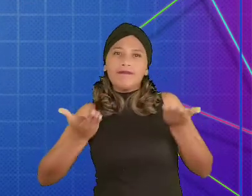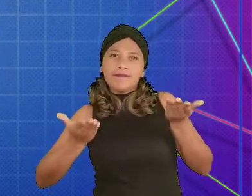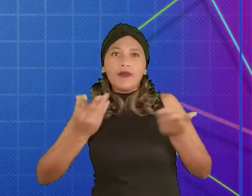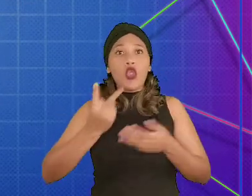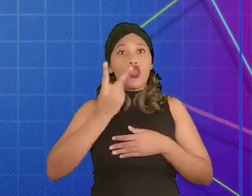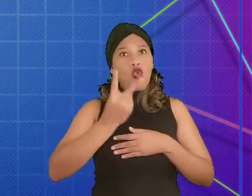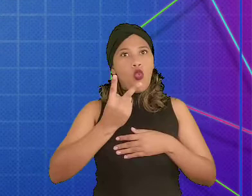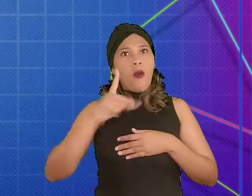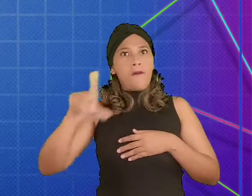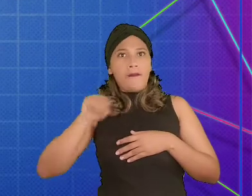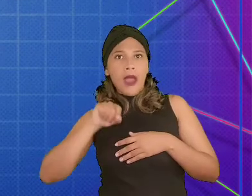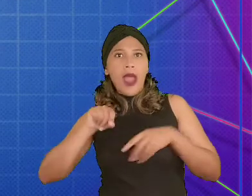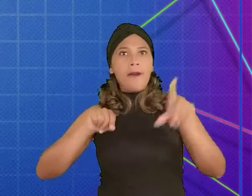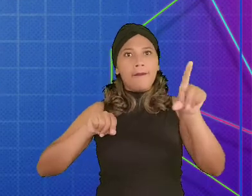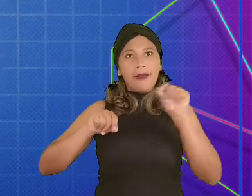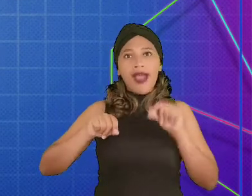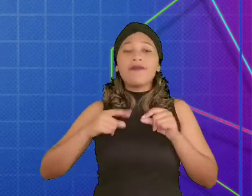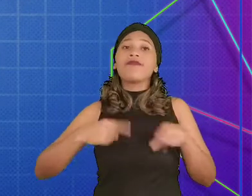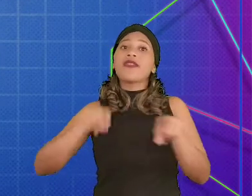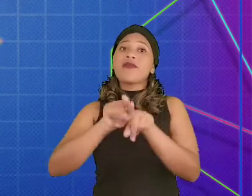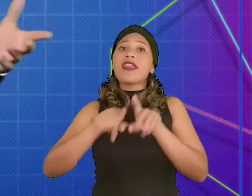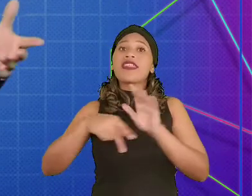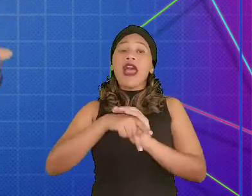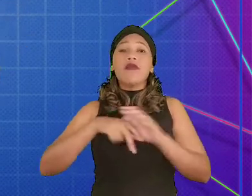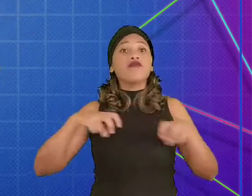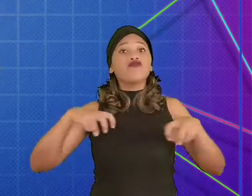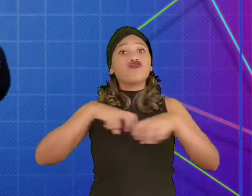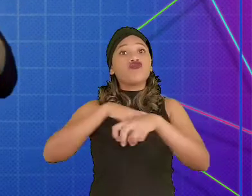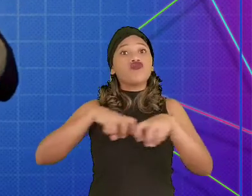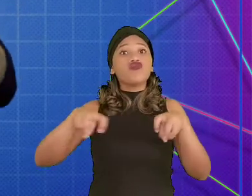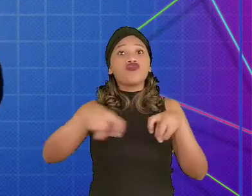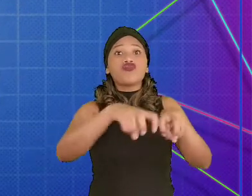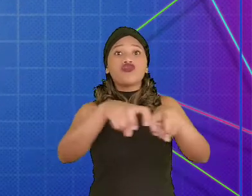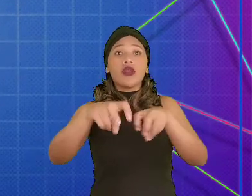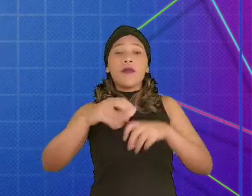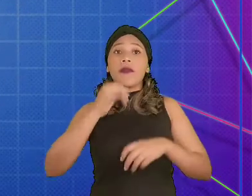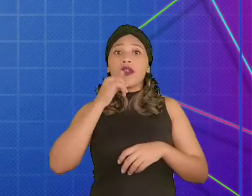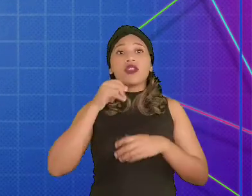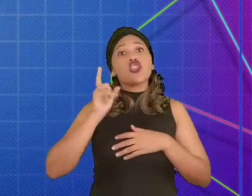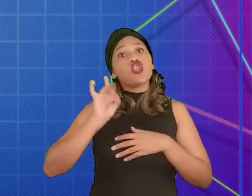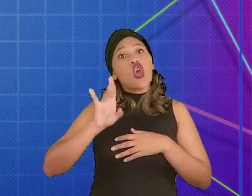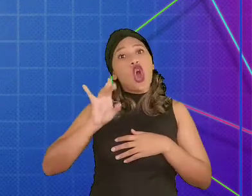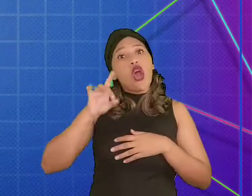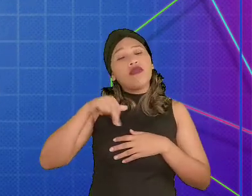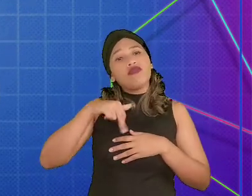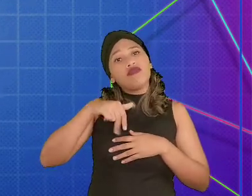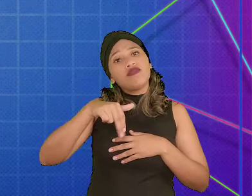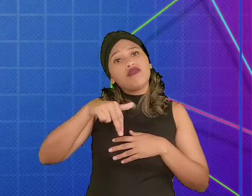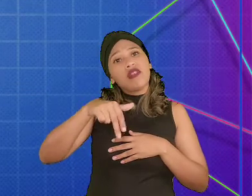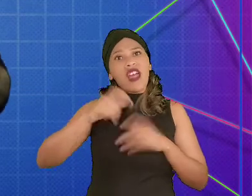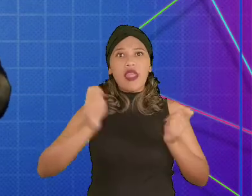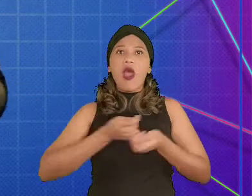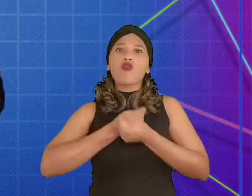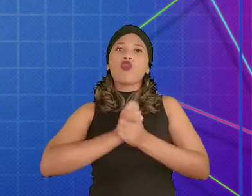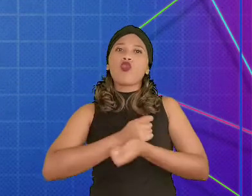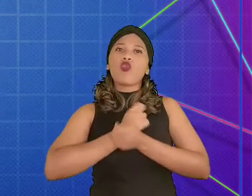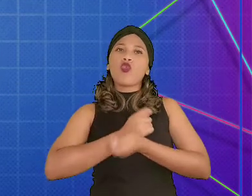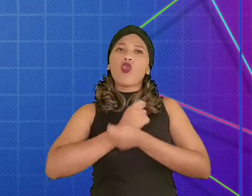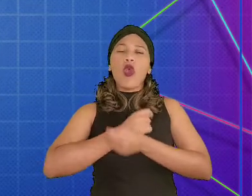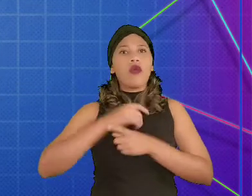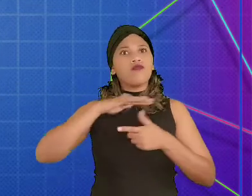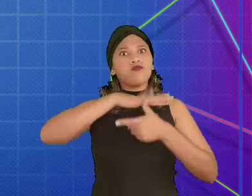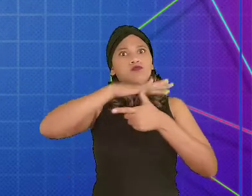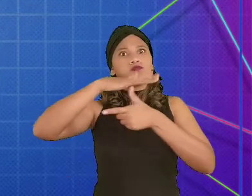duas opções. Você também pode dar ao jogador opções de veículos. Ao invés de andar a pé, ele pode, em certo ponto, usar um cavalo